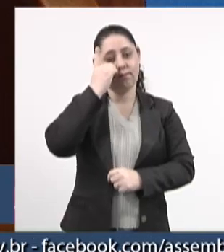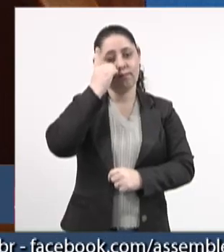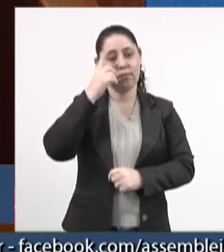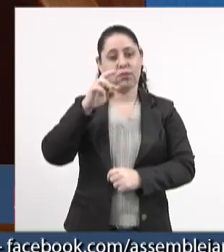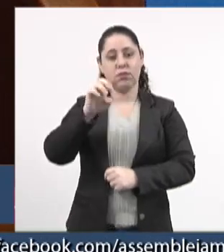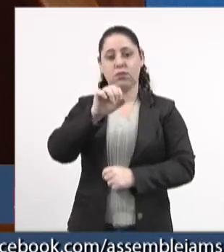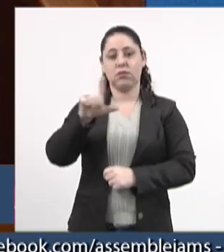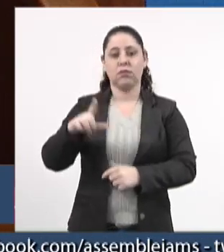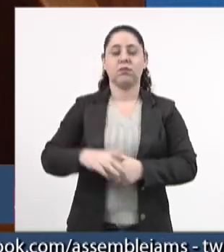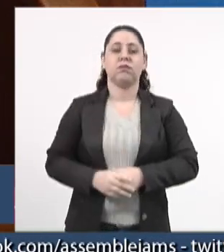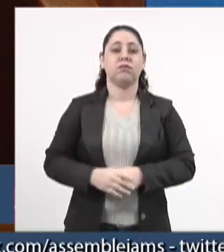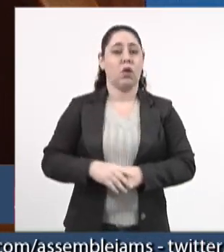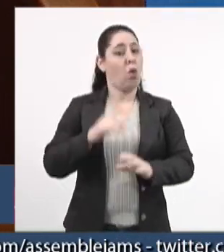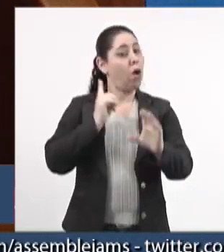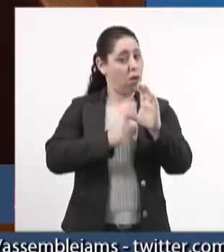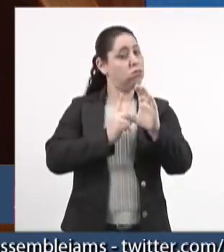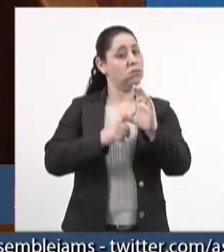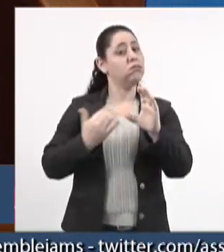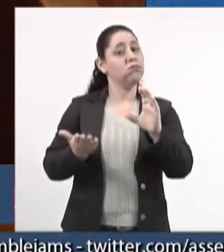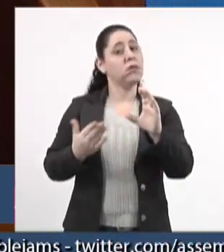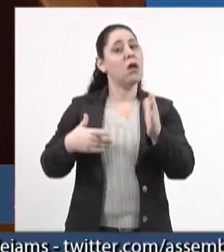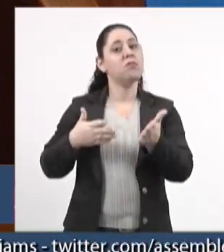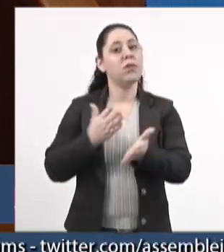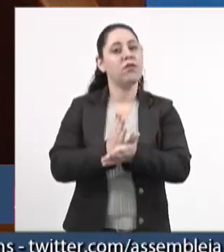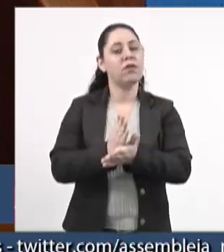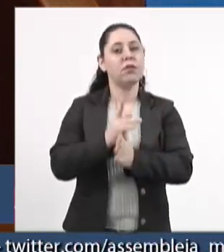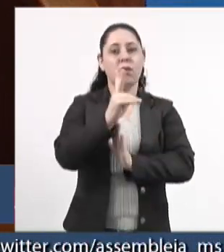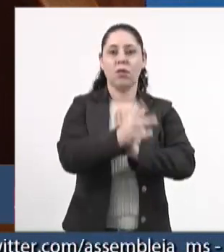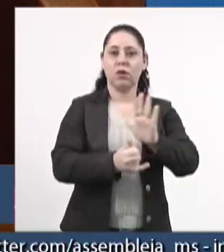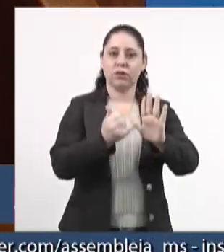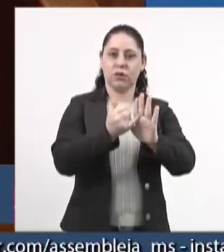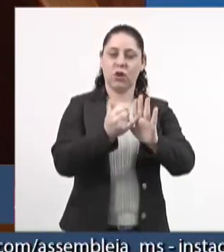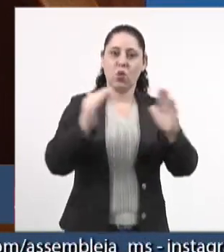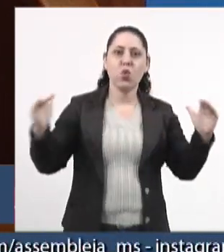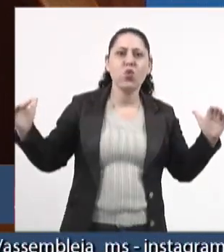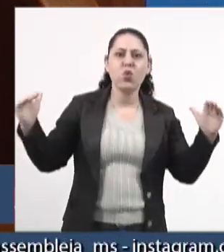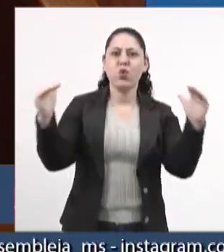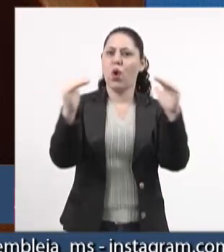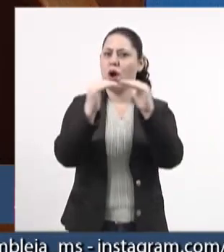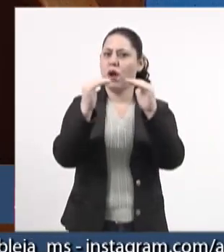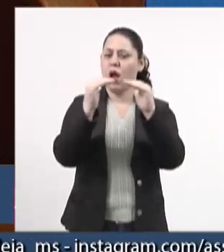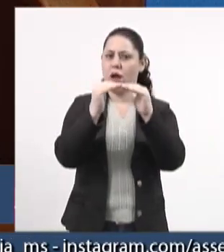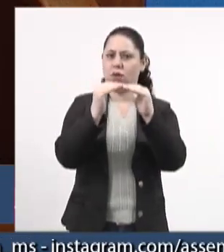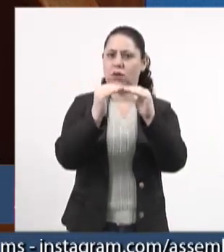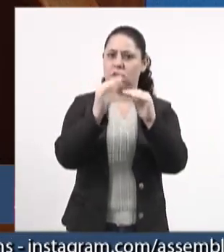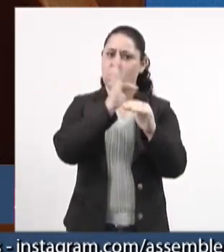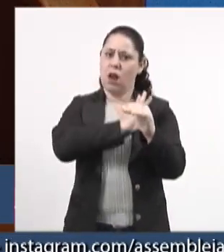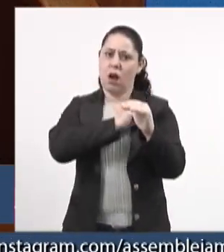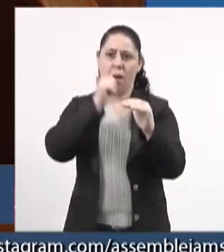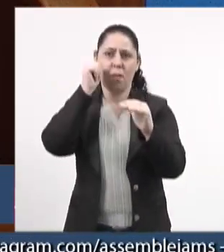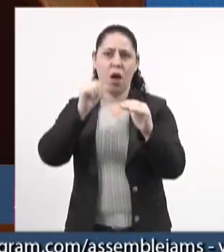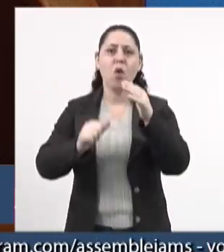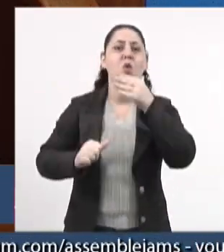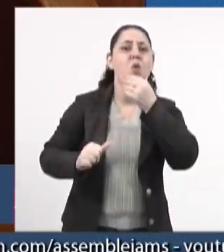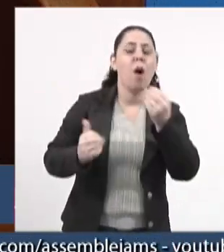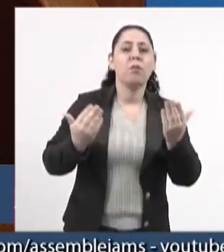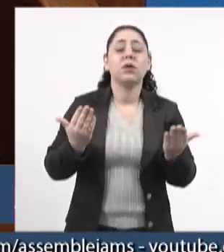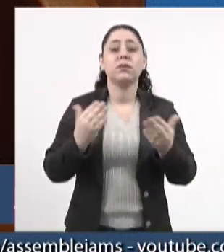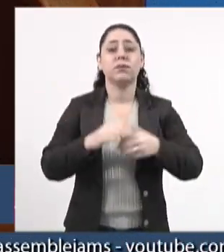Rafael Tavares, comunismo. Aprovamos um projeto de igualdade salarial entre homens e